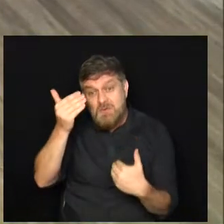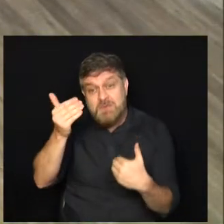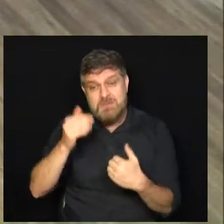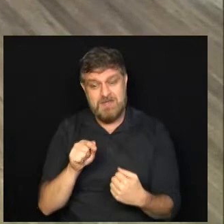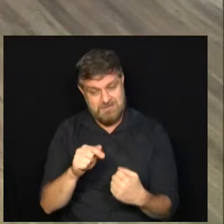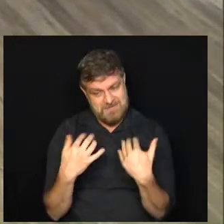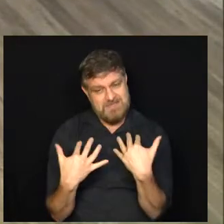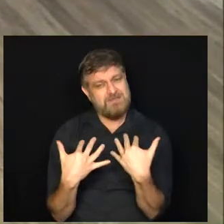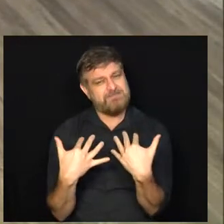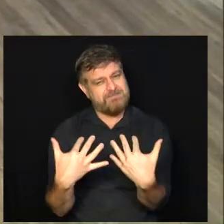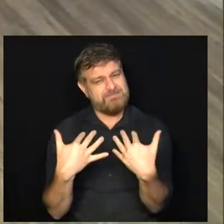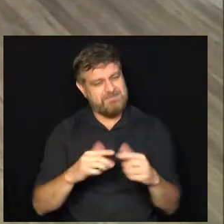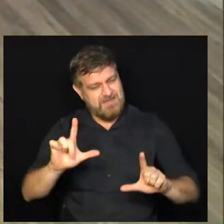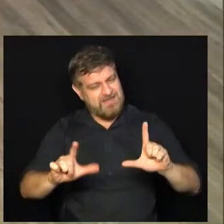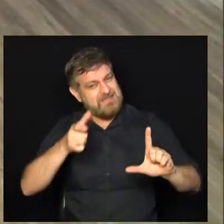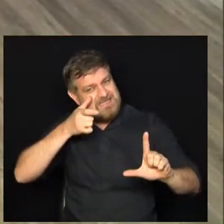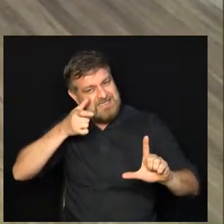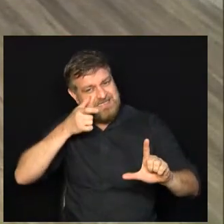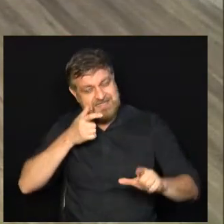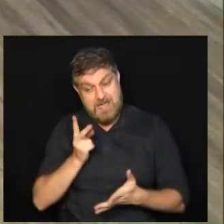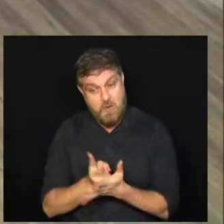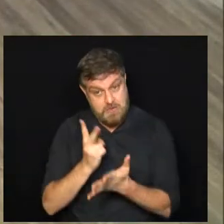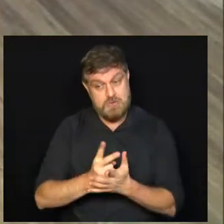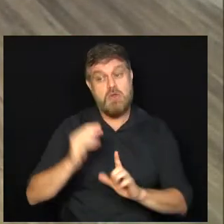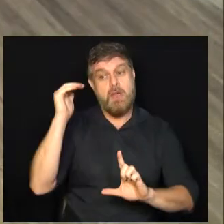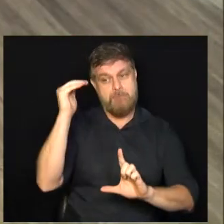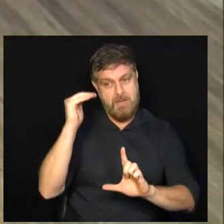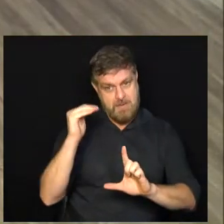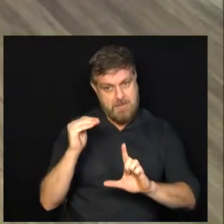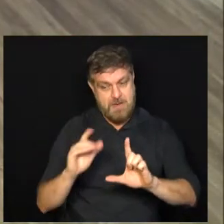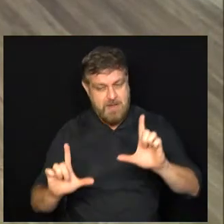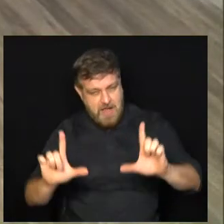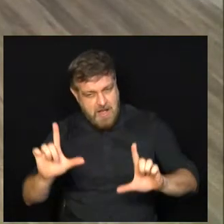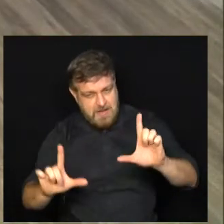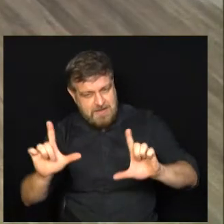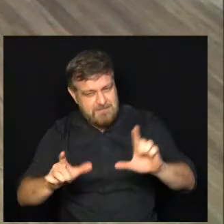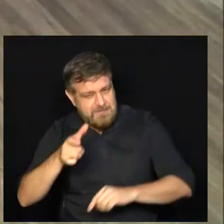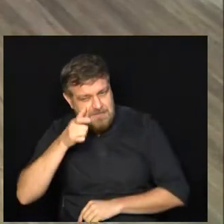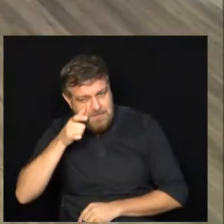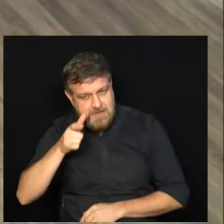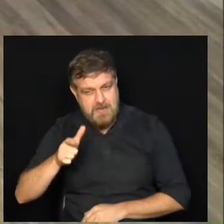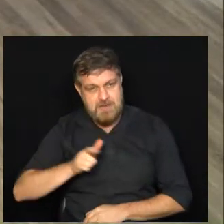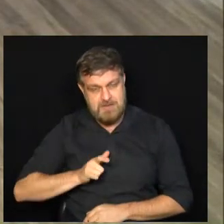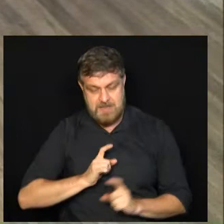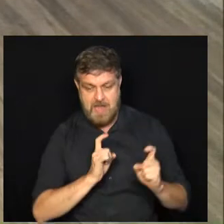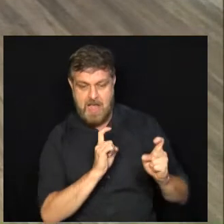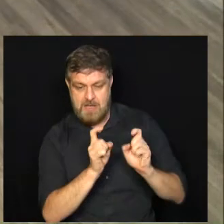sua companhia, pela sua audiência. Continue aqui na TV Câmara Campinas com todas